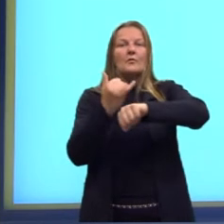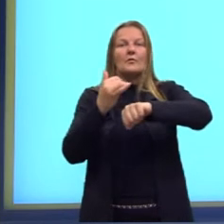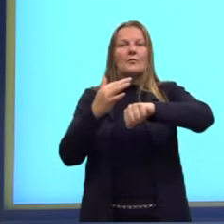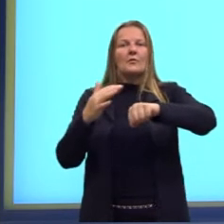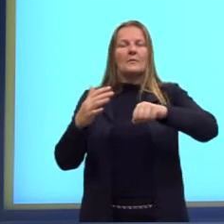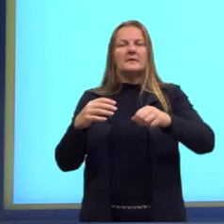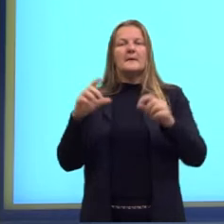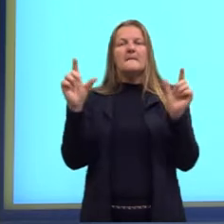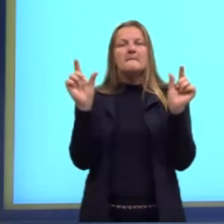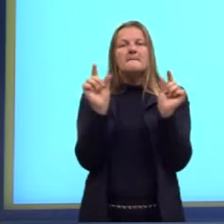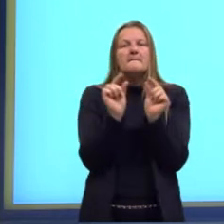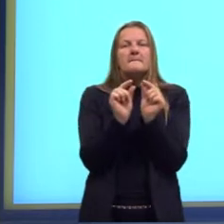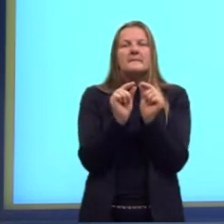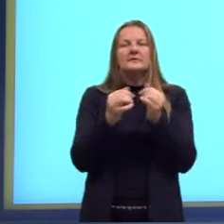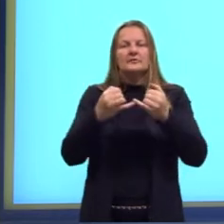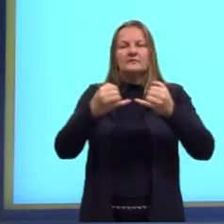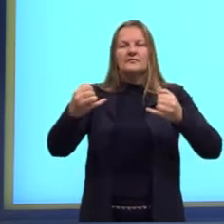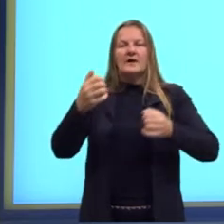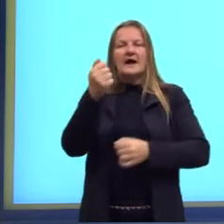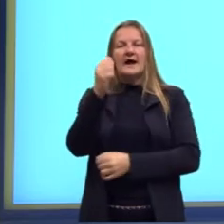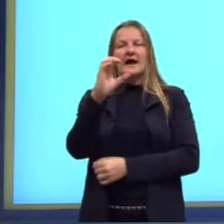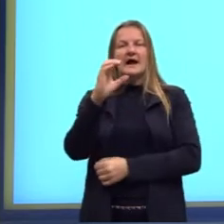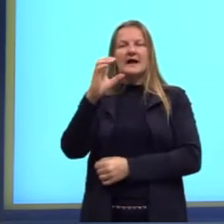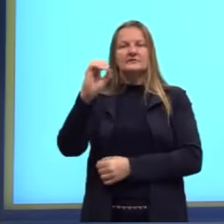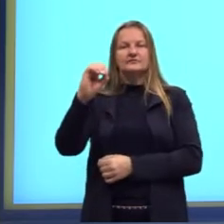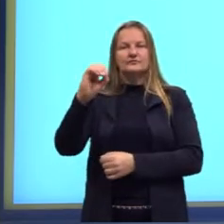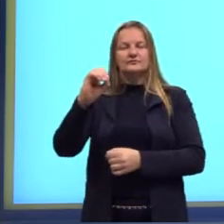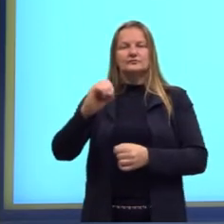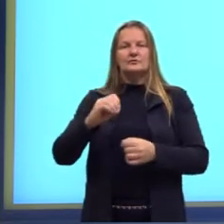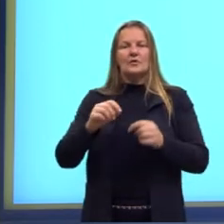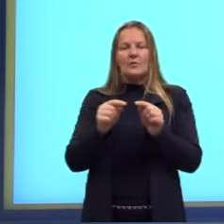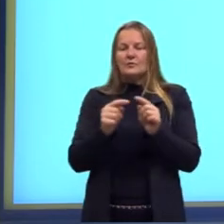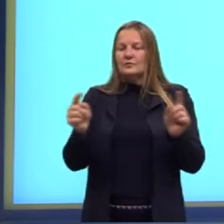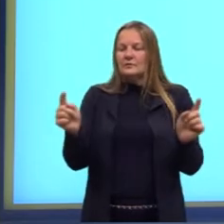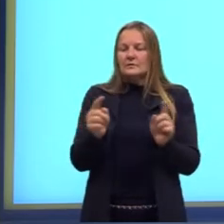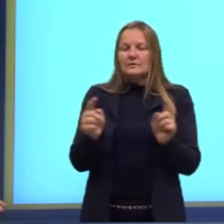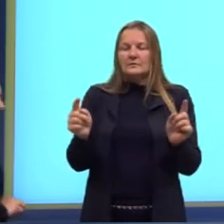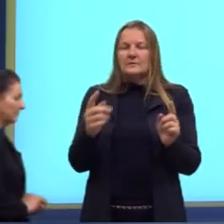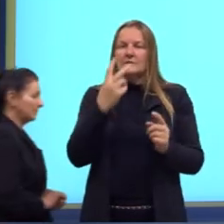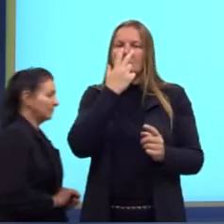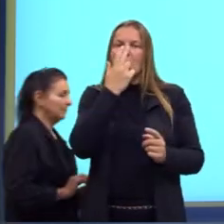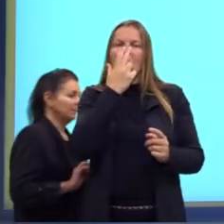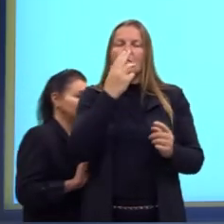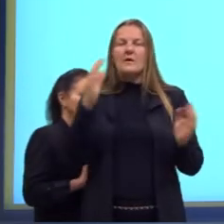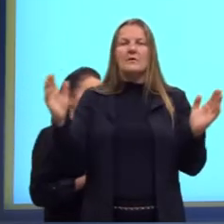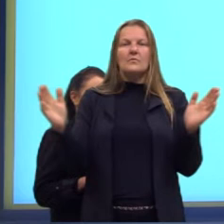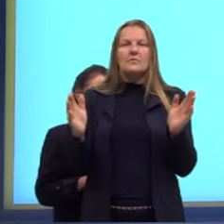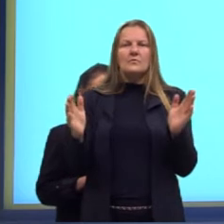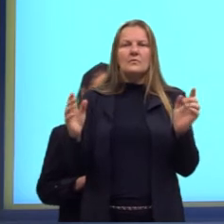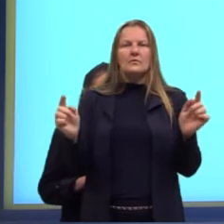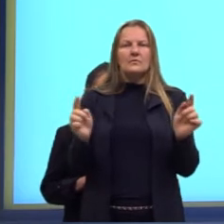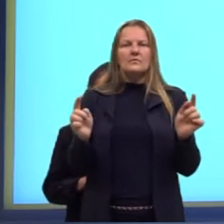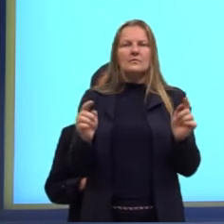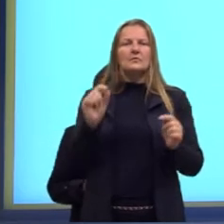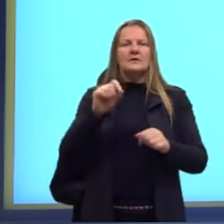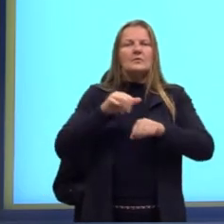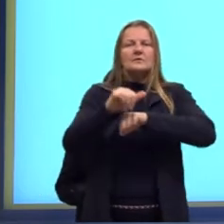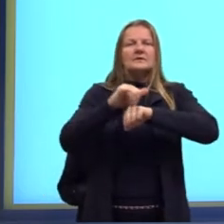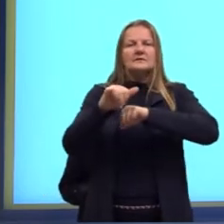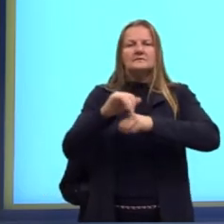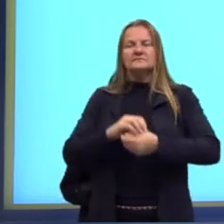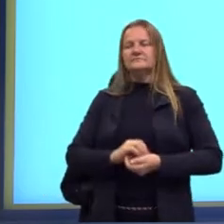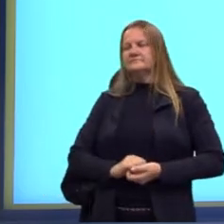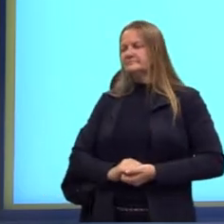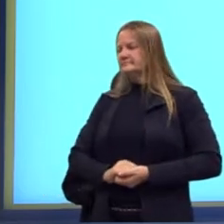resistência menor do que fios de Aço de mesmo tamanho então o que que acontece né que